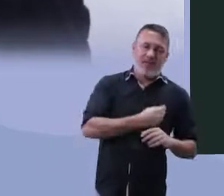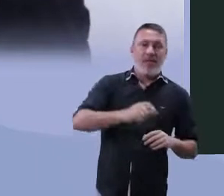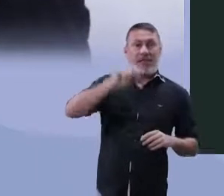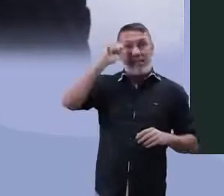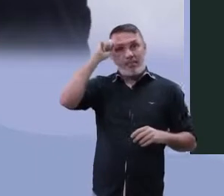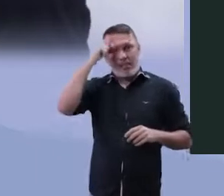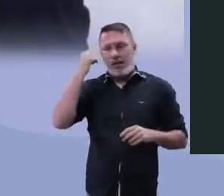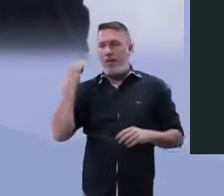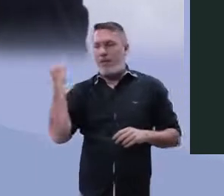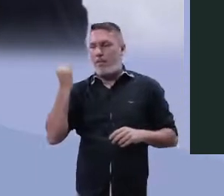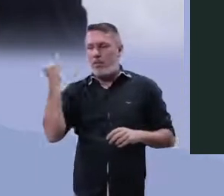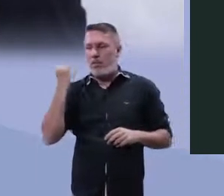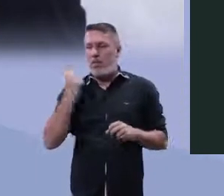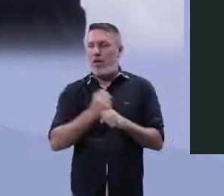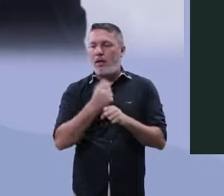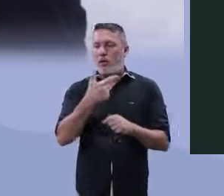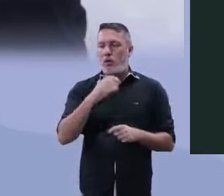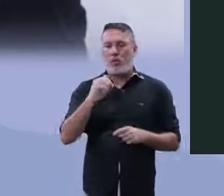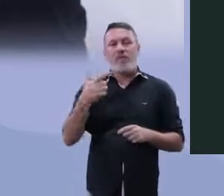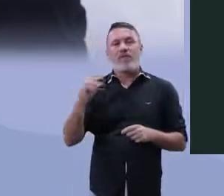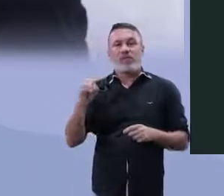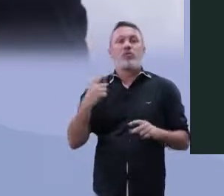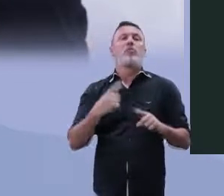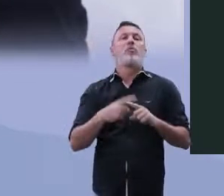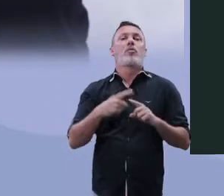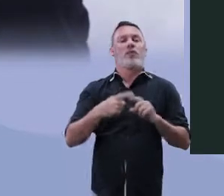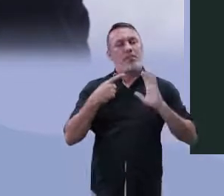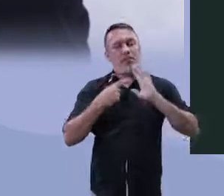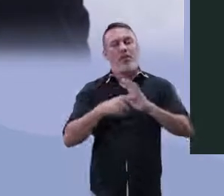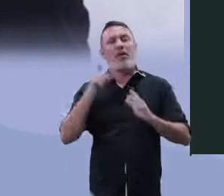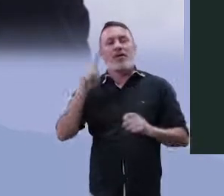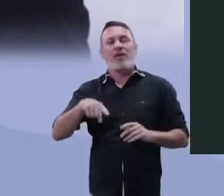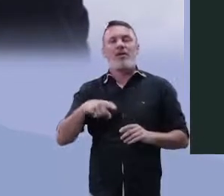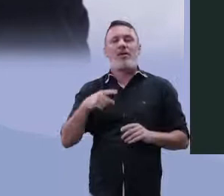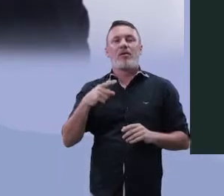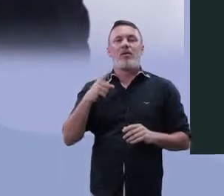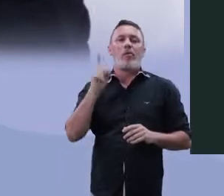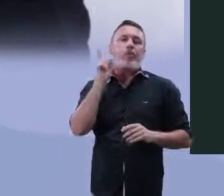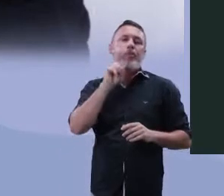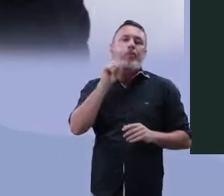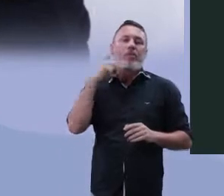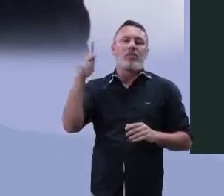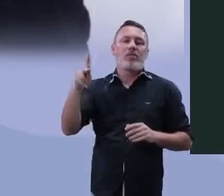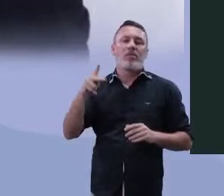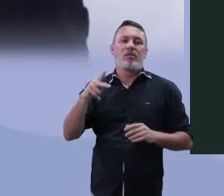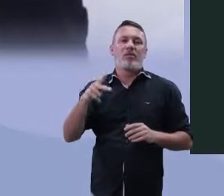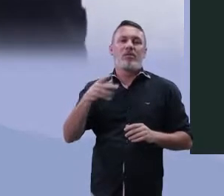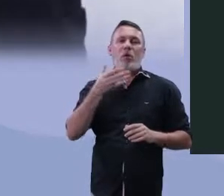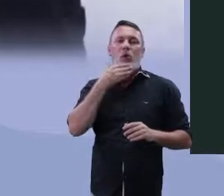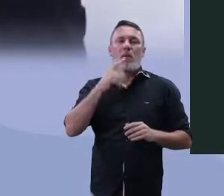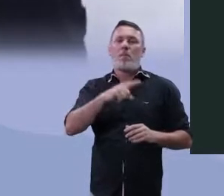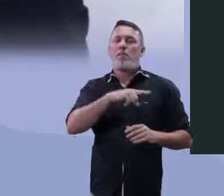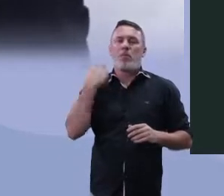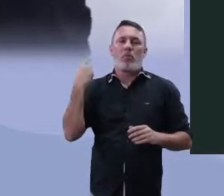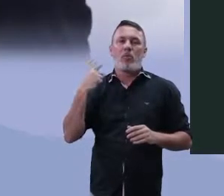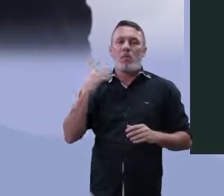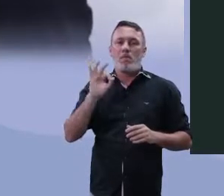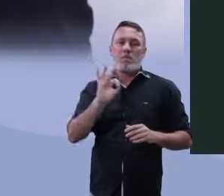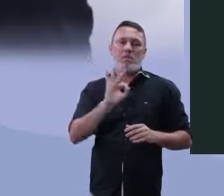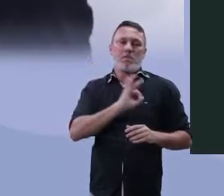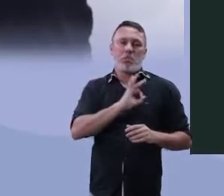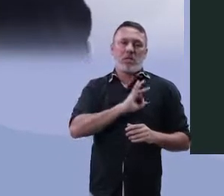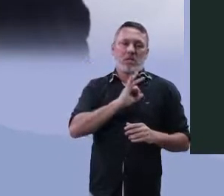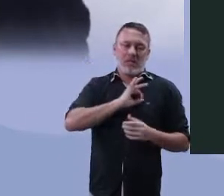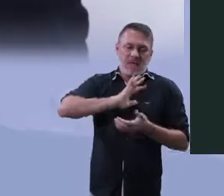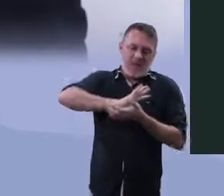Negras Importam, que ganha fôlego, né, em 2020, depois do assassinato de George Floyd, embora o problema do racismo nos